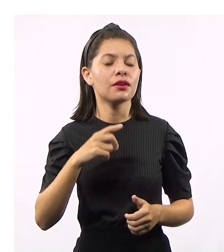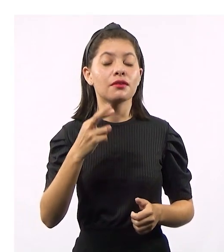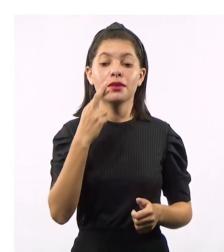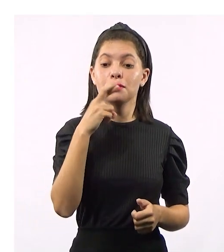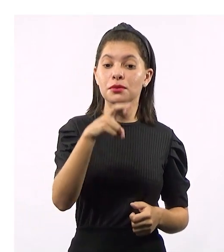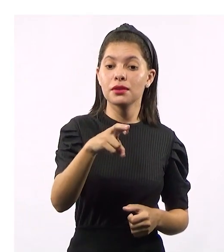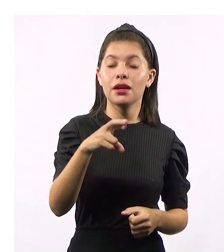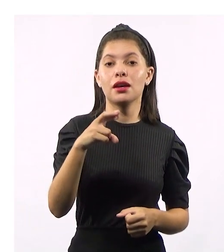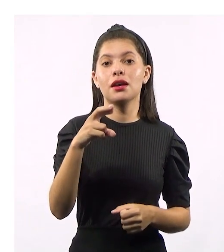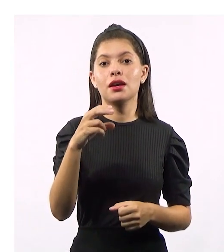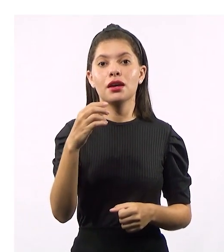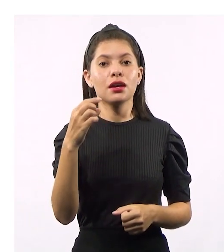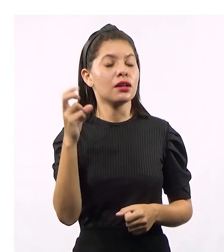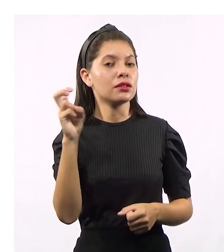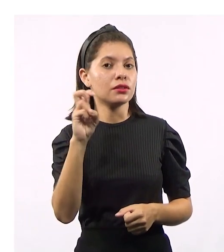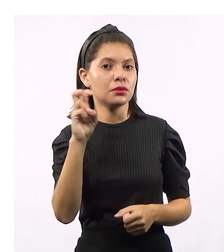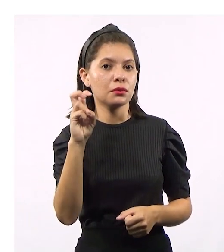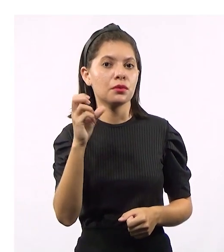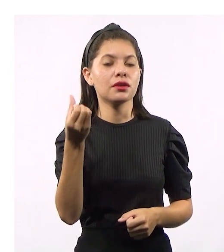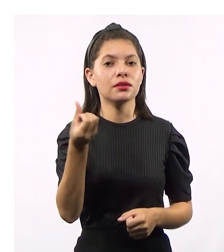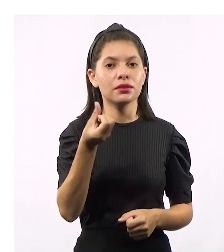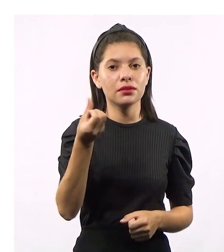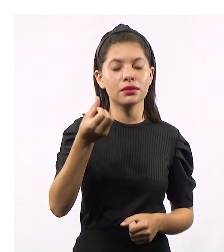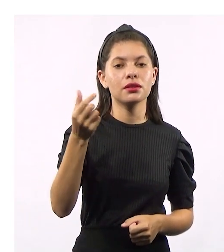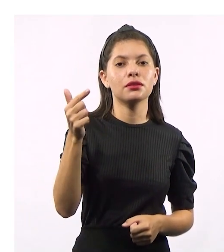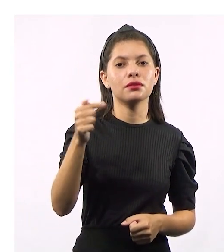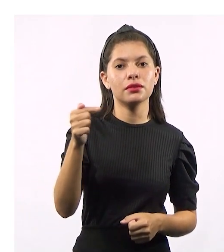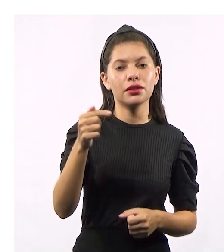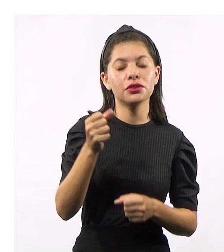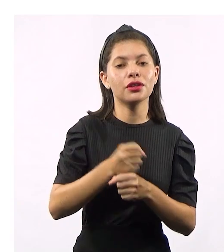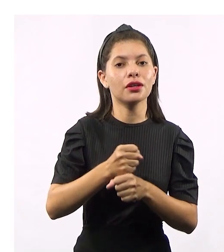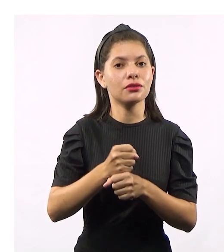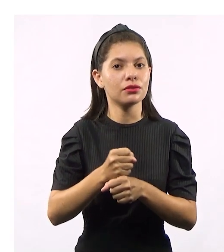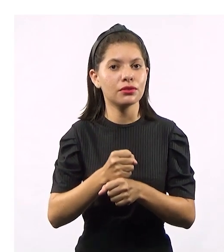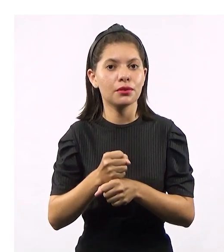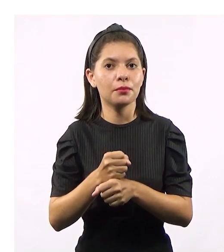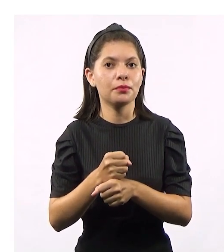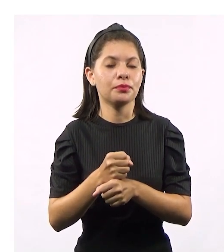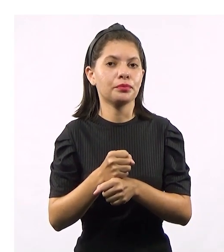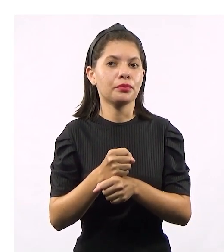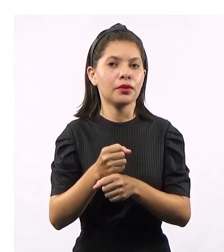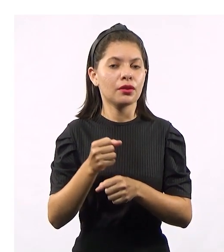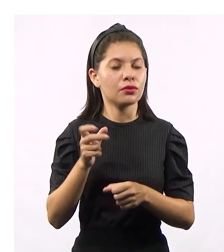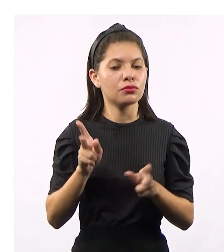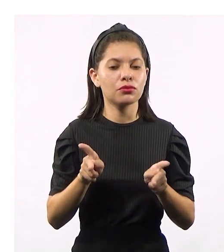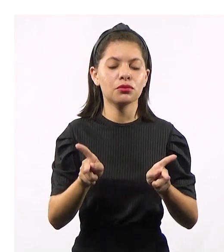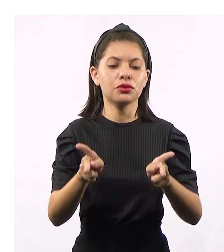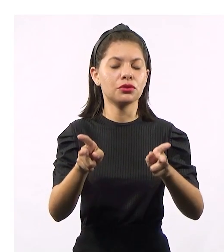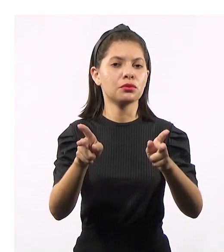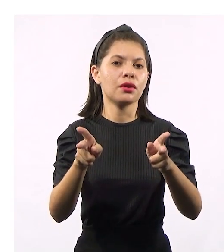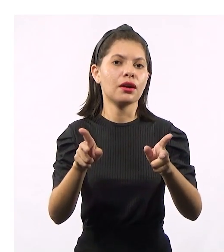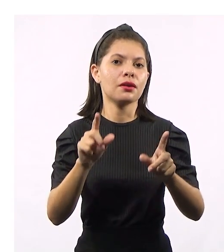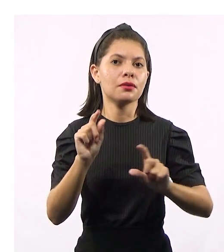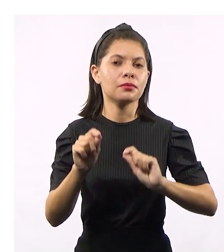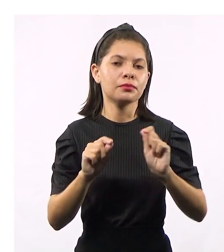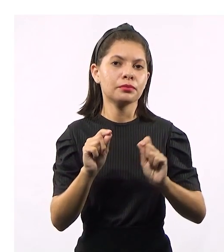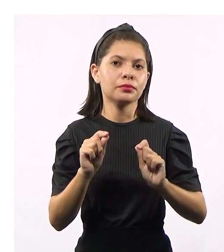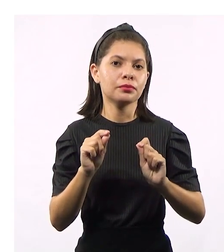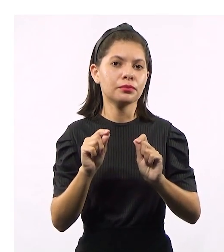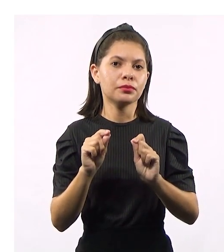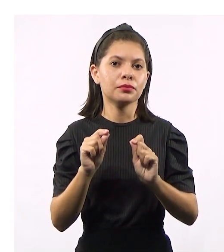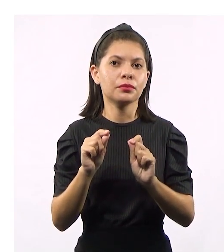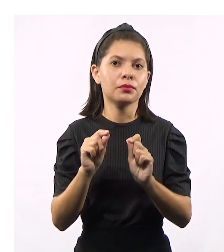responder 5 anos, 6 anos, 7 anos. Esses dados quantitativos podem ser tanto discretos ou contínuos, mas vai permitir um